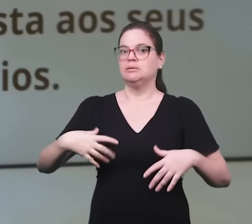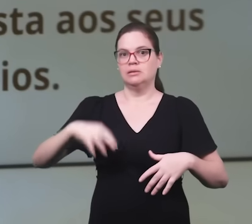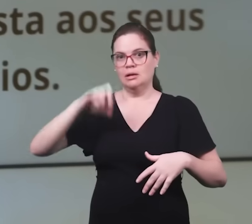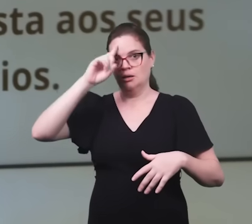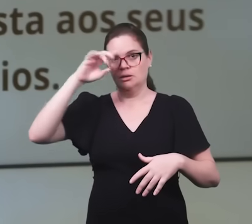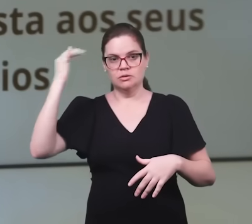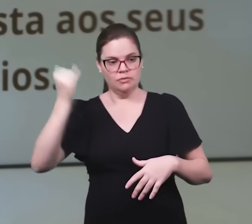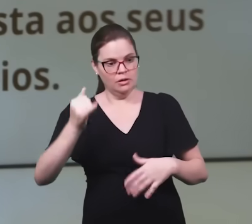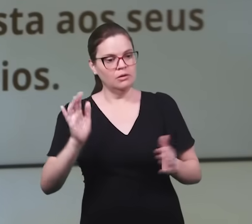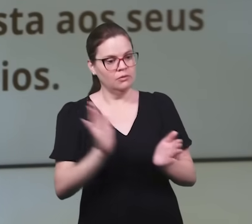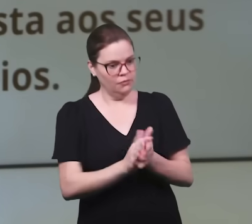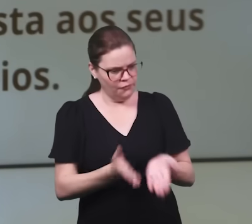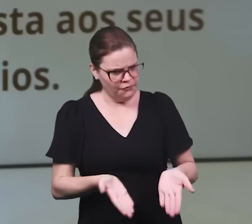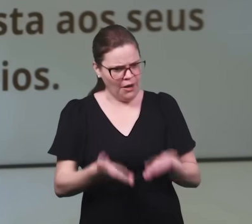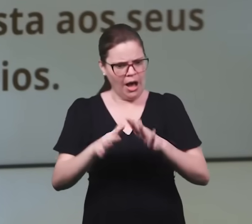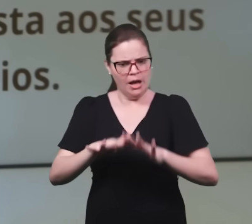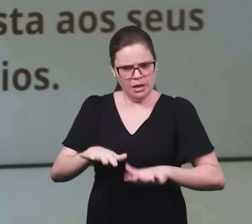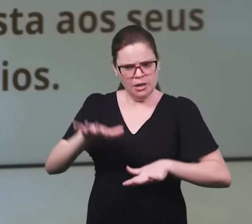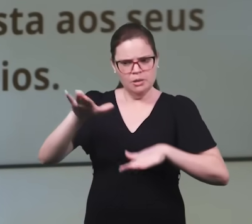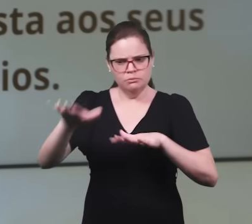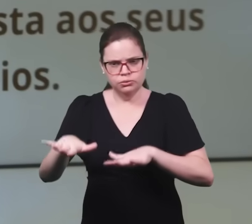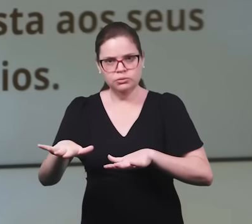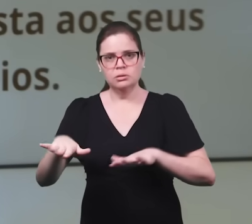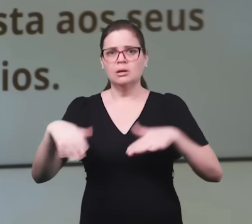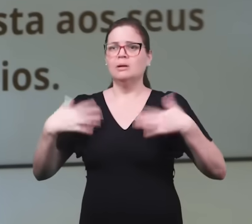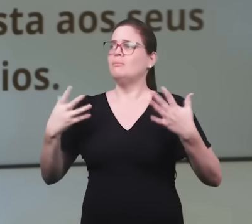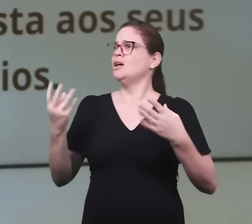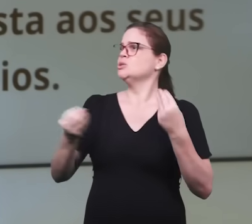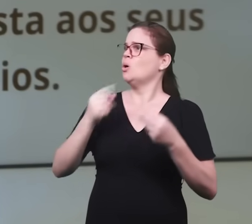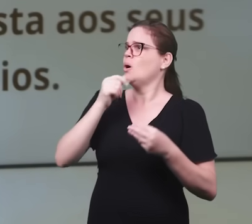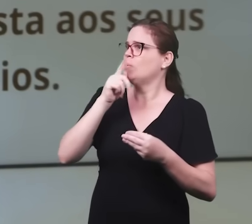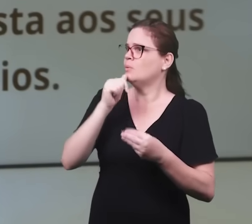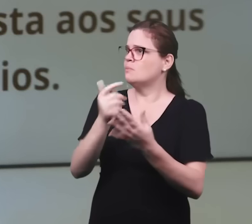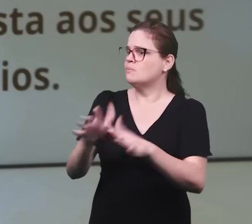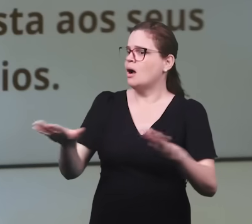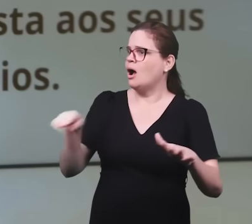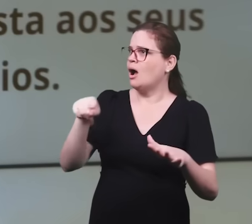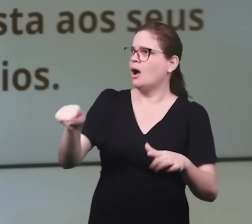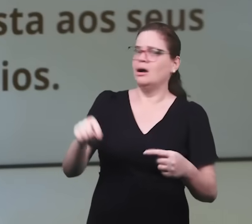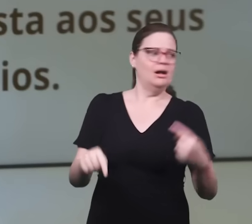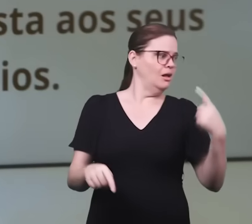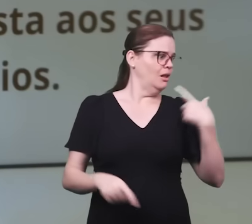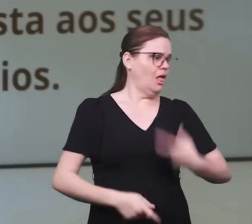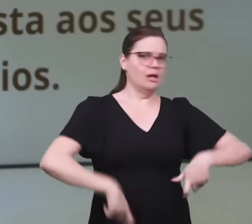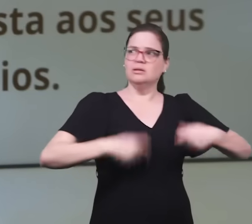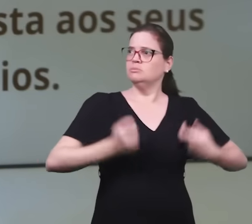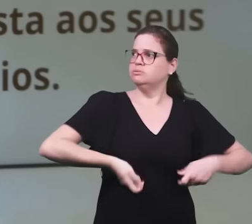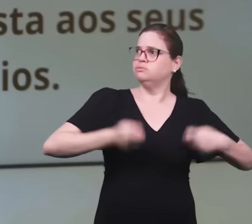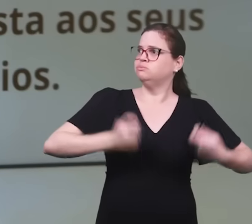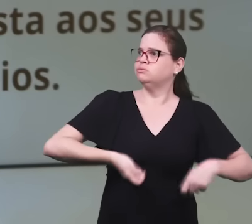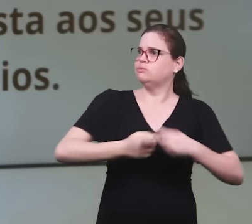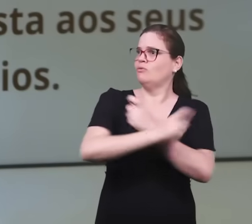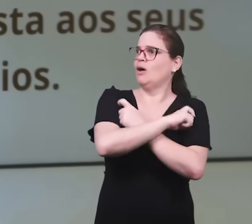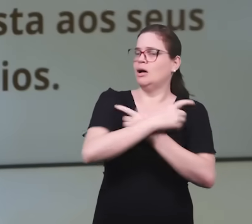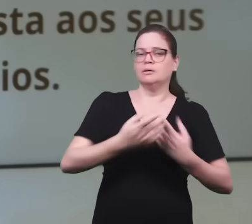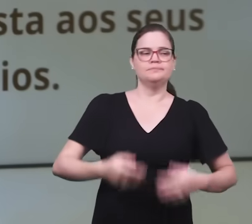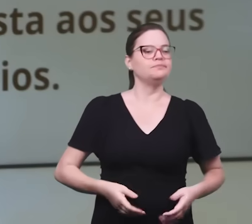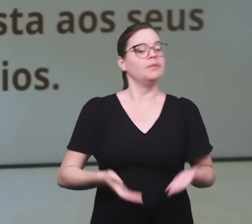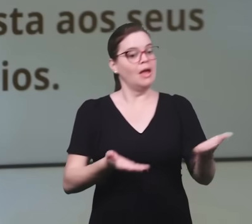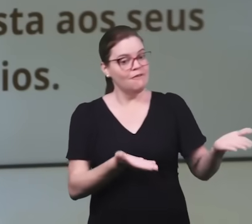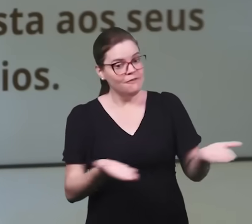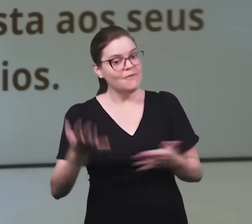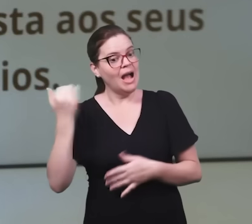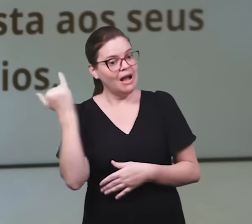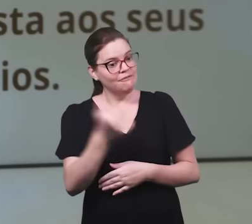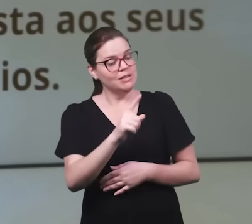marche, mas o mar está à frente, atrás vem Faraó com seus cavalos e cavaleiros, diga ao povo